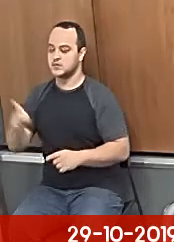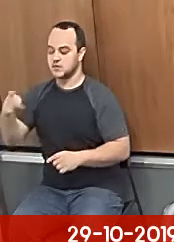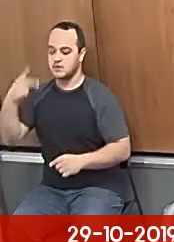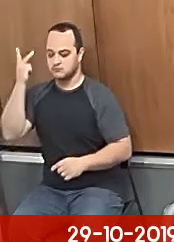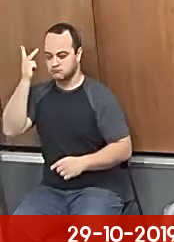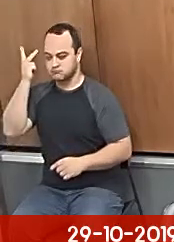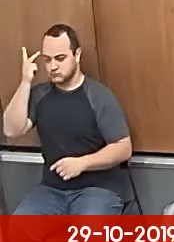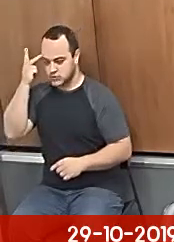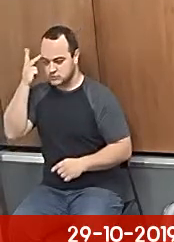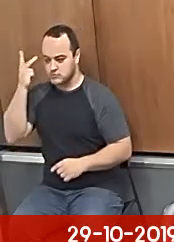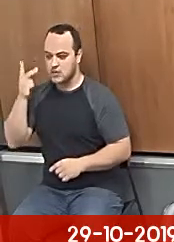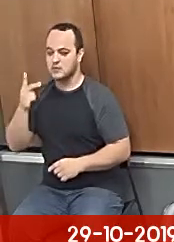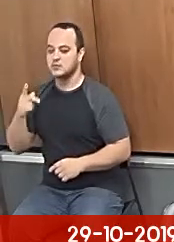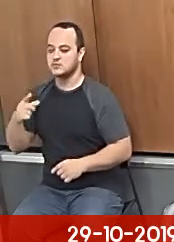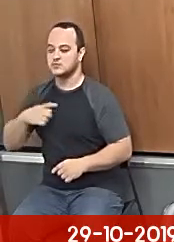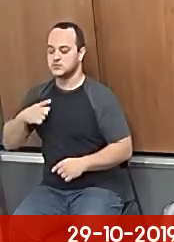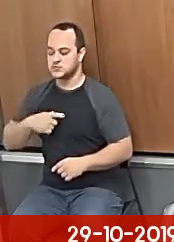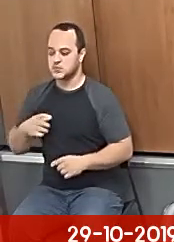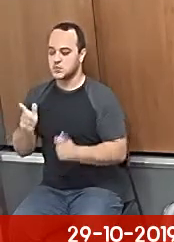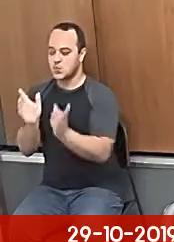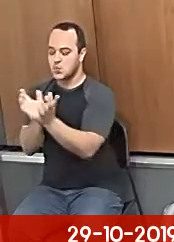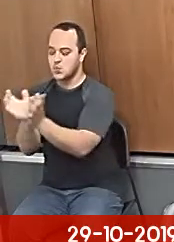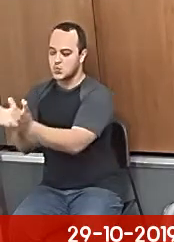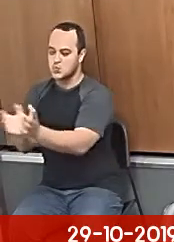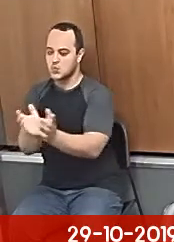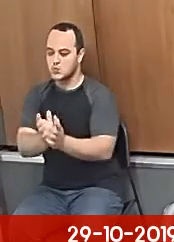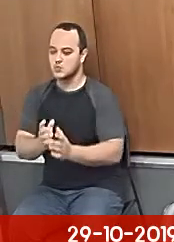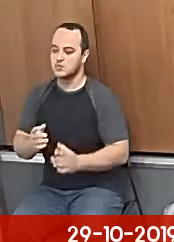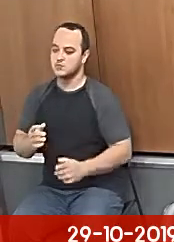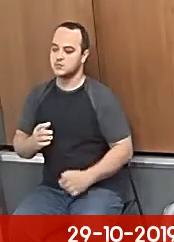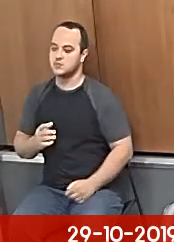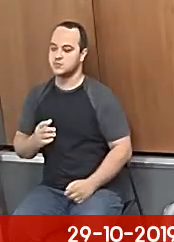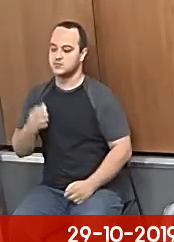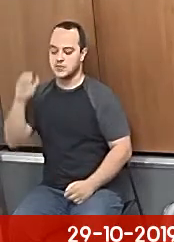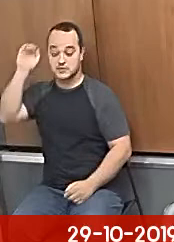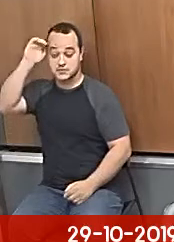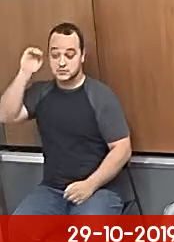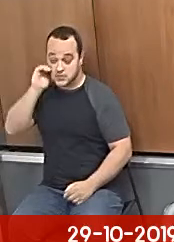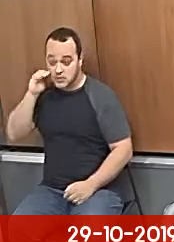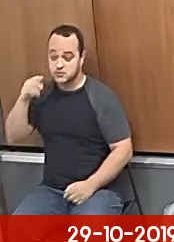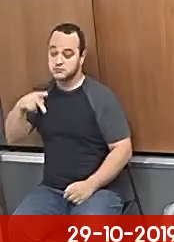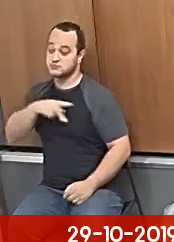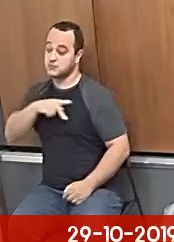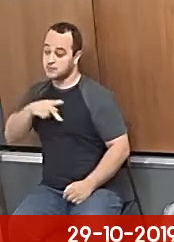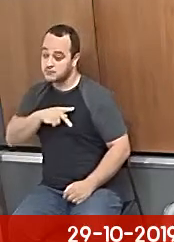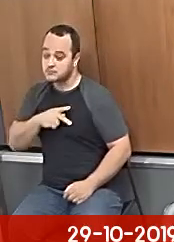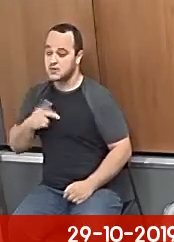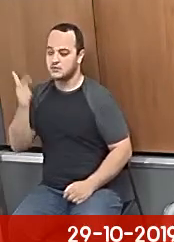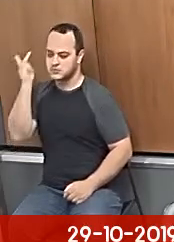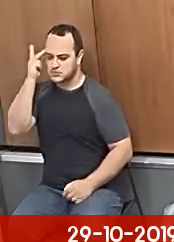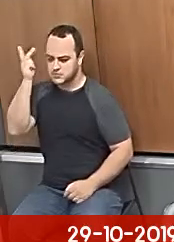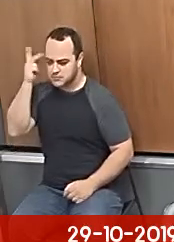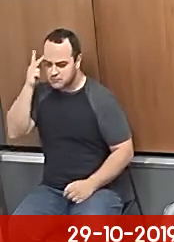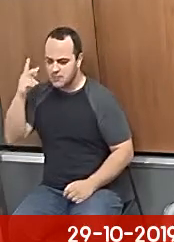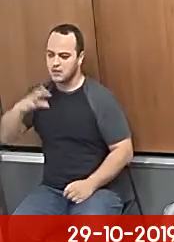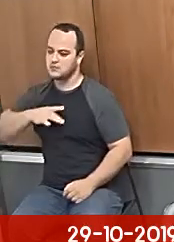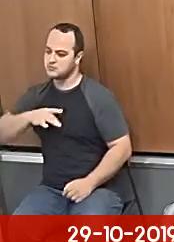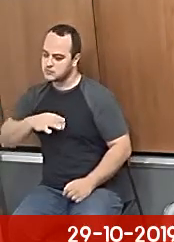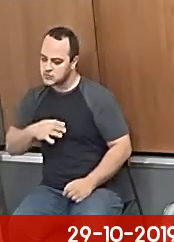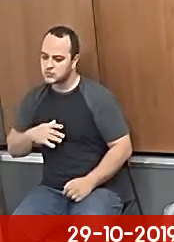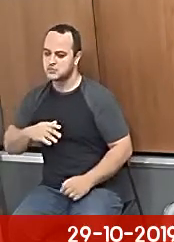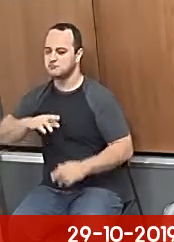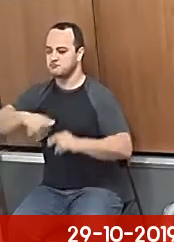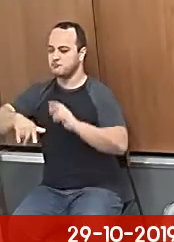tem até mais times que aquele ali. A gente colocou os mais relevantes, né? Santos, Palmeiras, São Paulo, Corinthians, São Caetano, Ponte